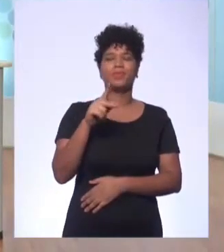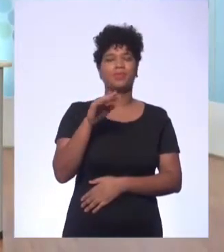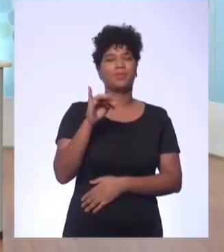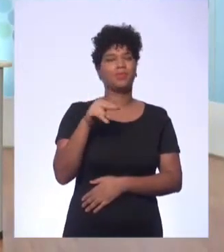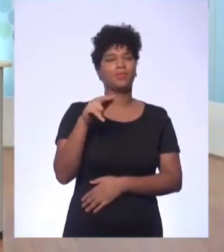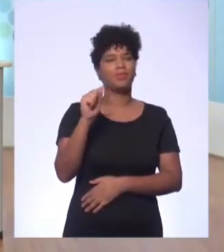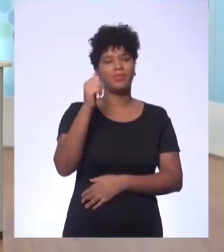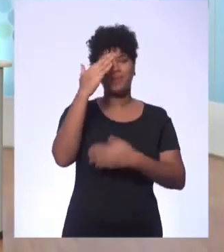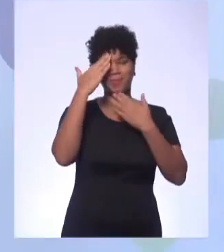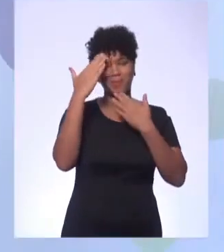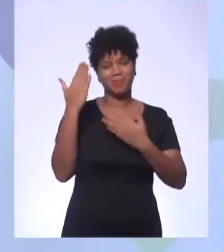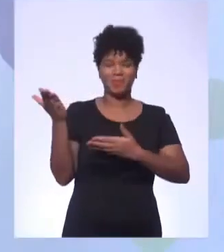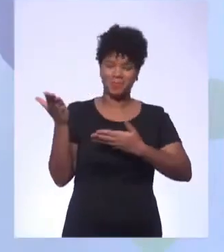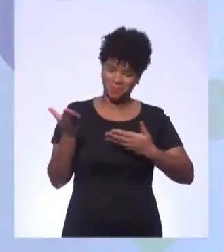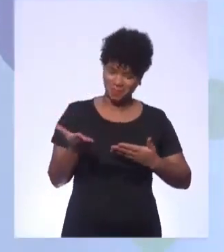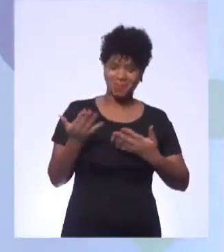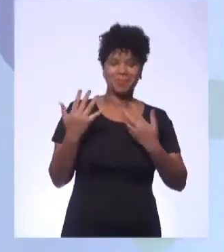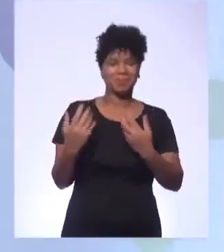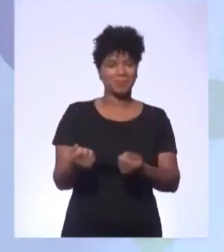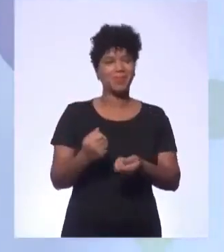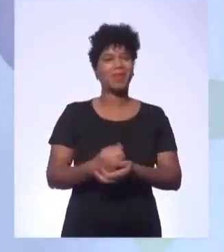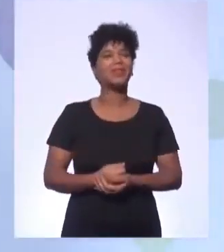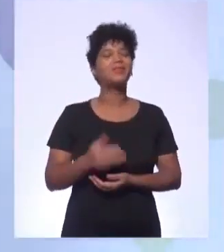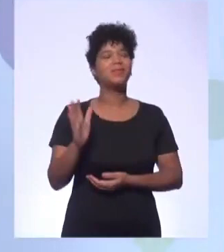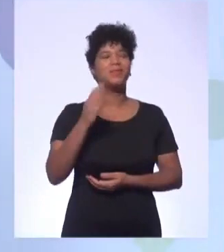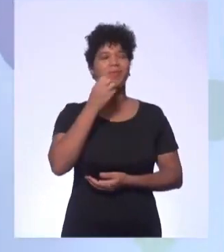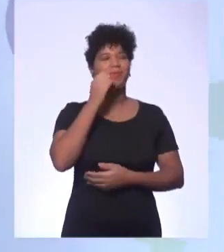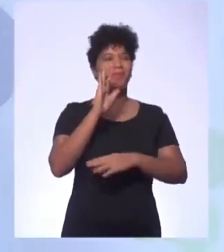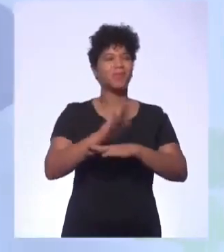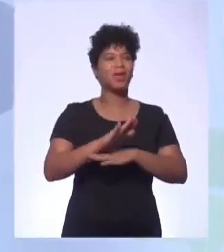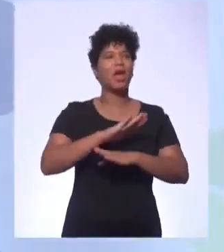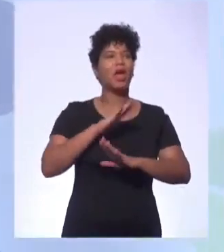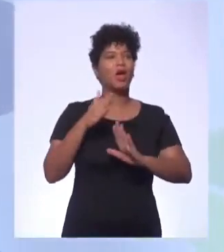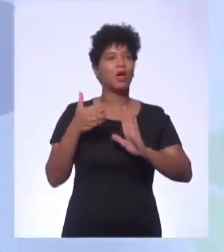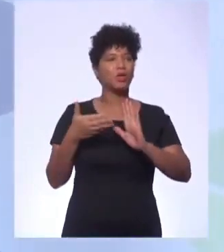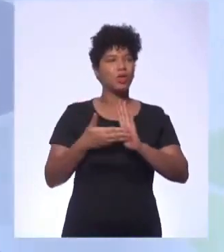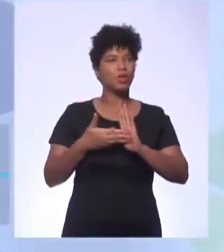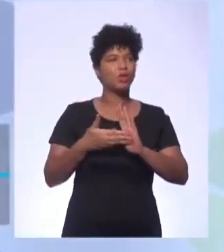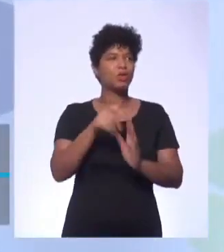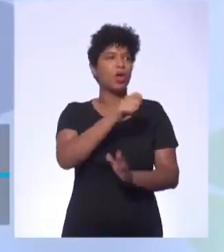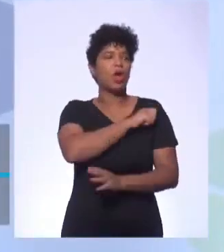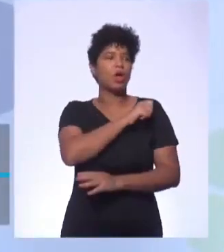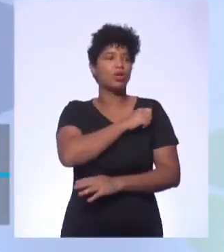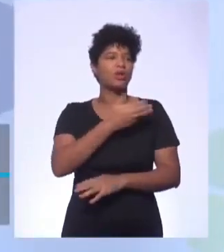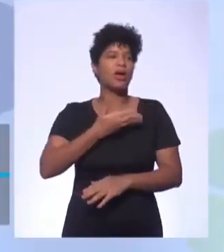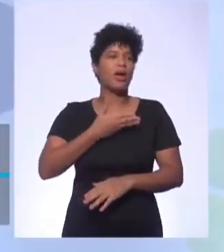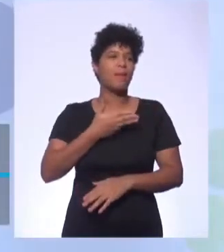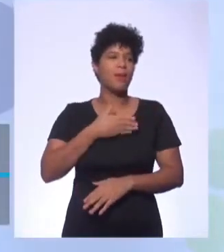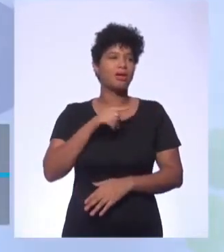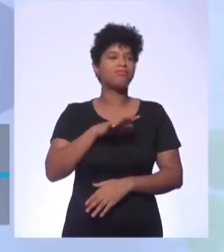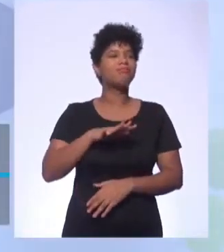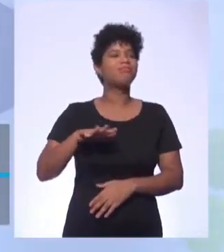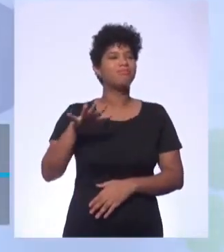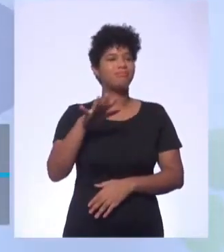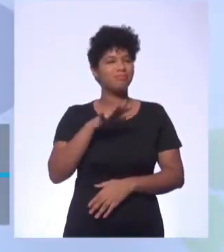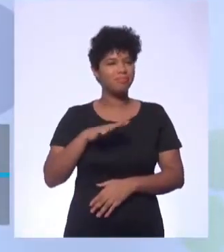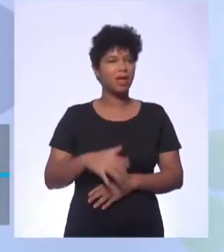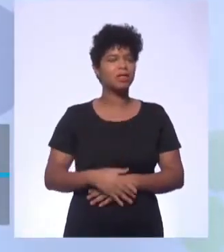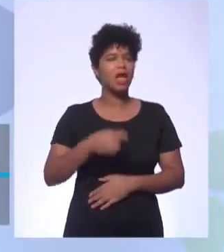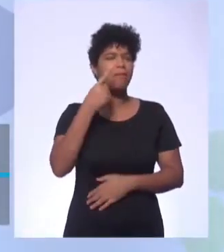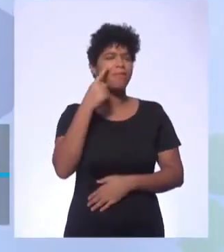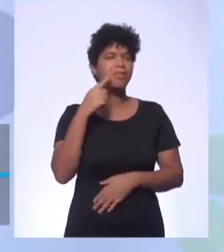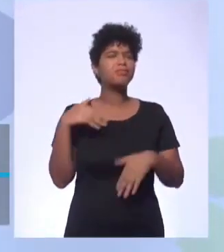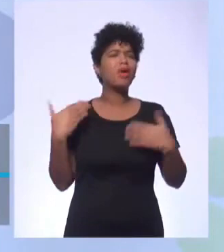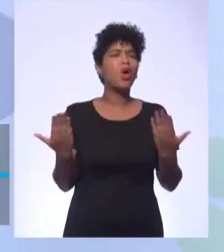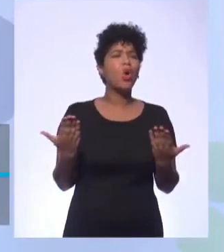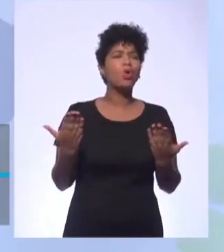convite. Boa tarde a todos, colegas, alunos da rede. Então, vamos, ver qual é a habilidade que